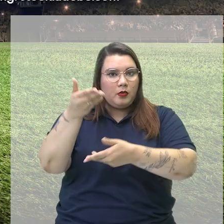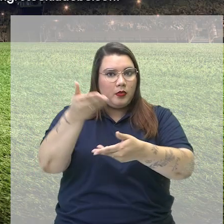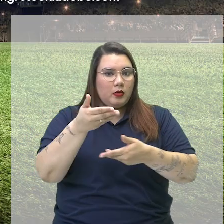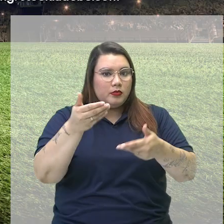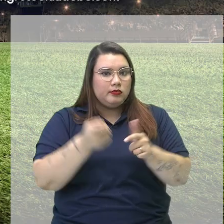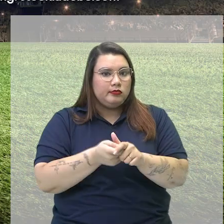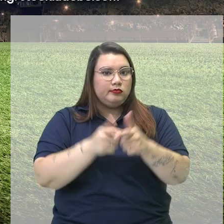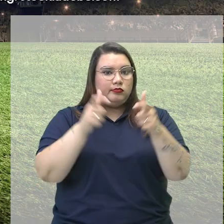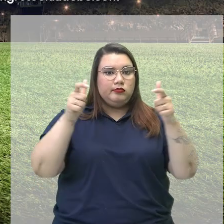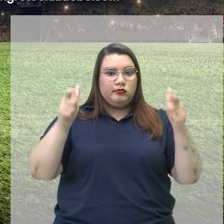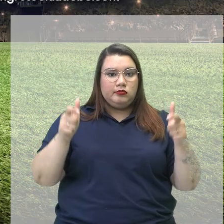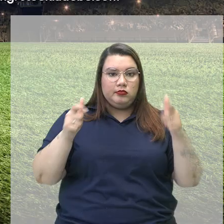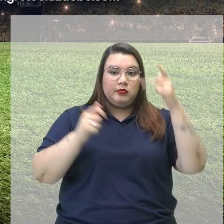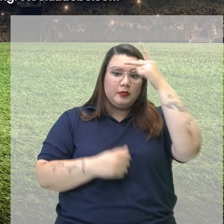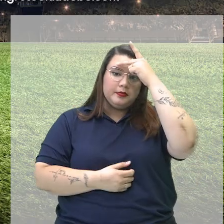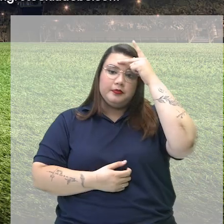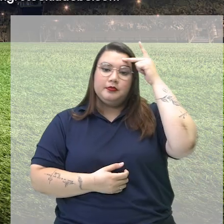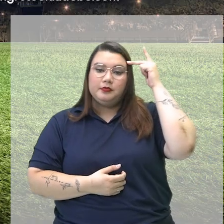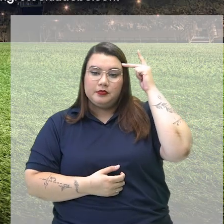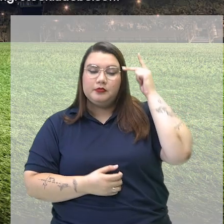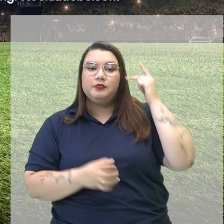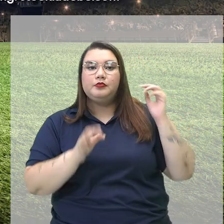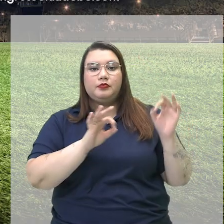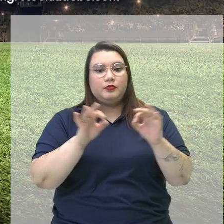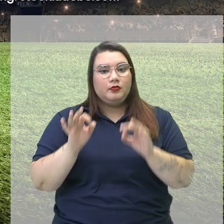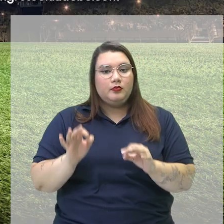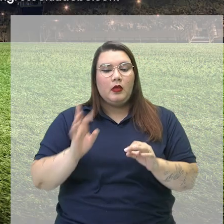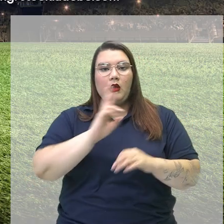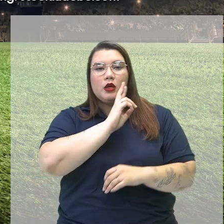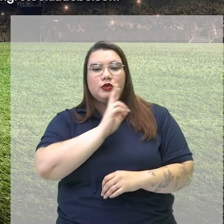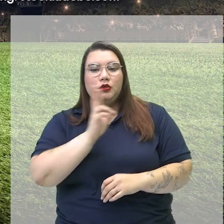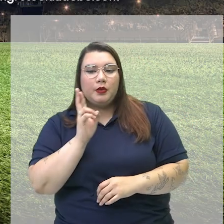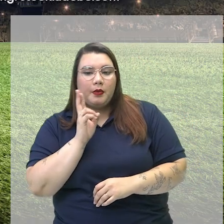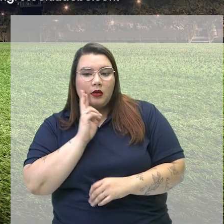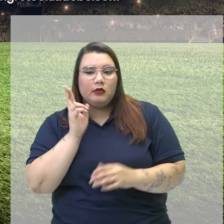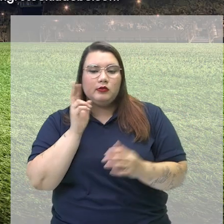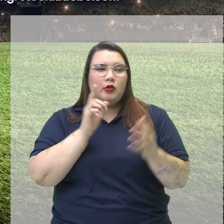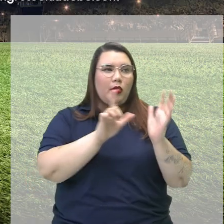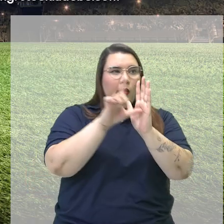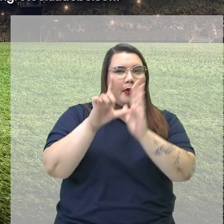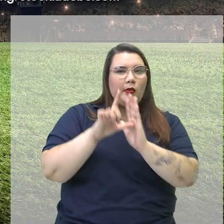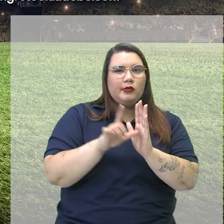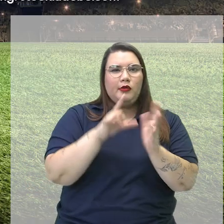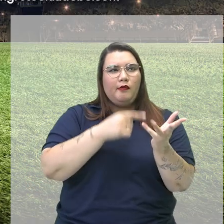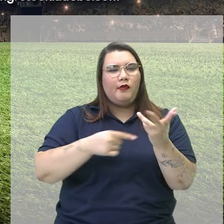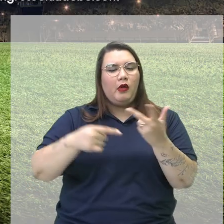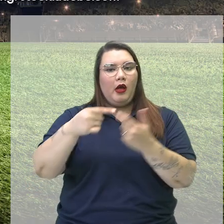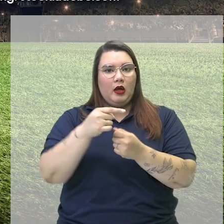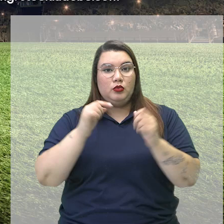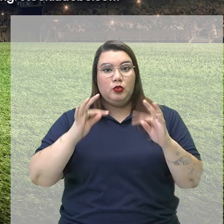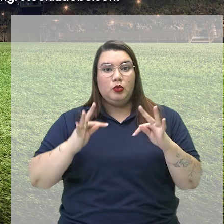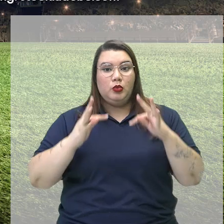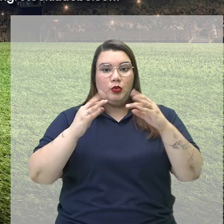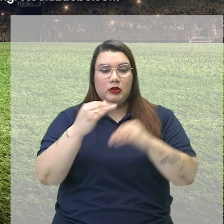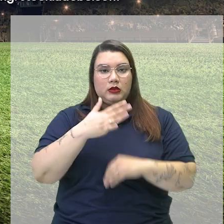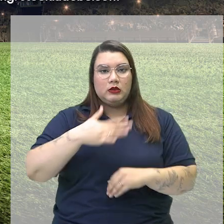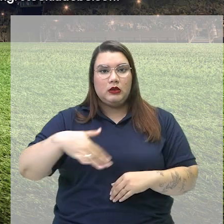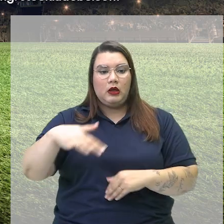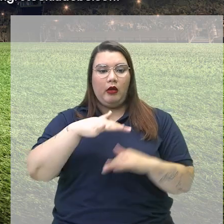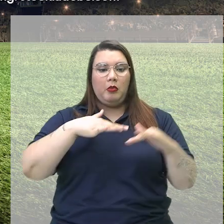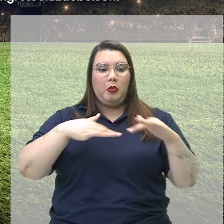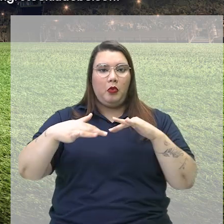muito grande aí de visitantes, os restaurantes, ou seja, houve toda uma movimentação aquecendo o